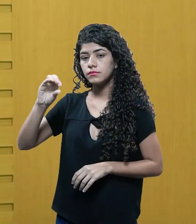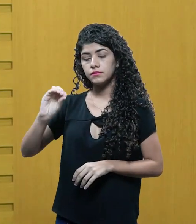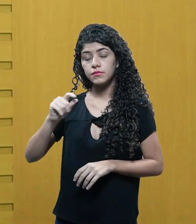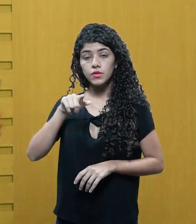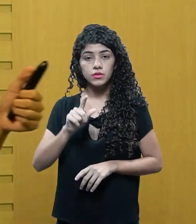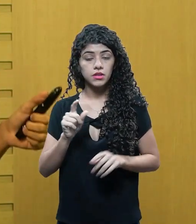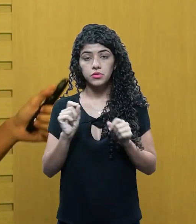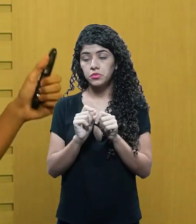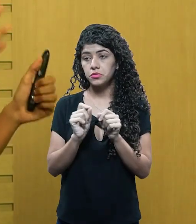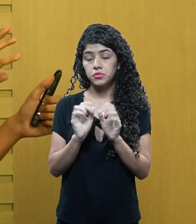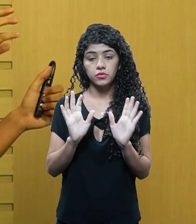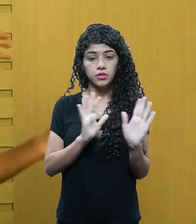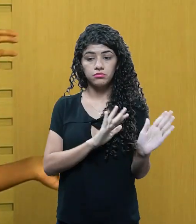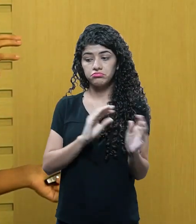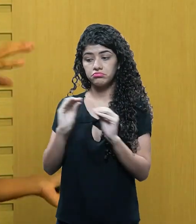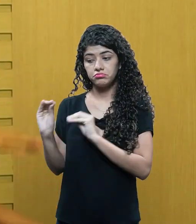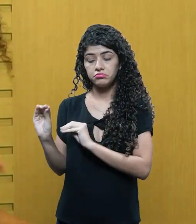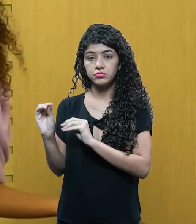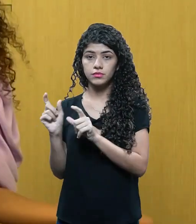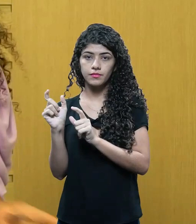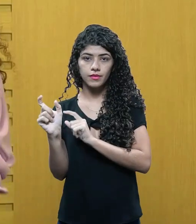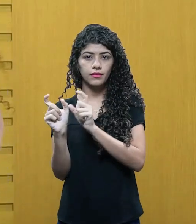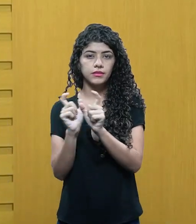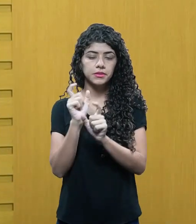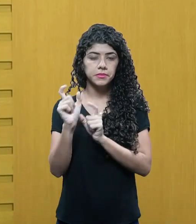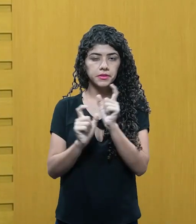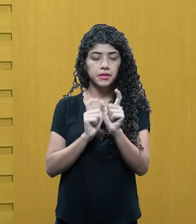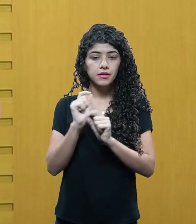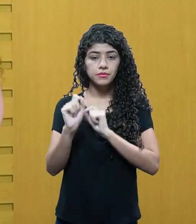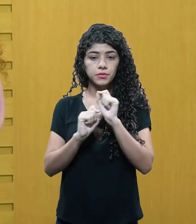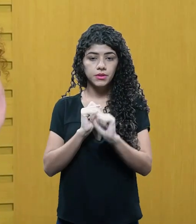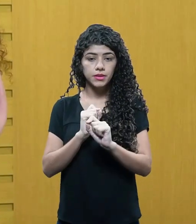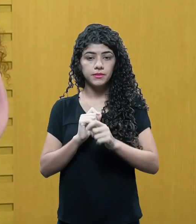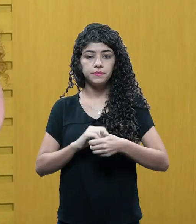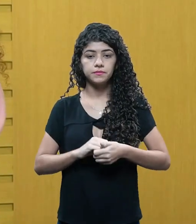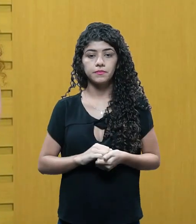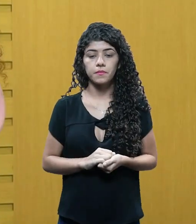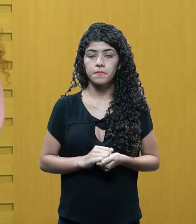que vai transportar do regime das palavras para o regime